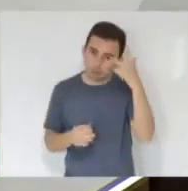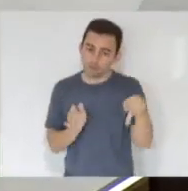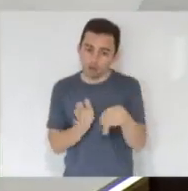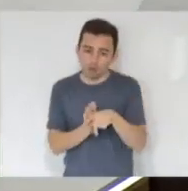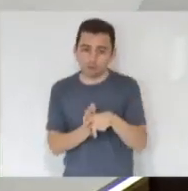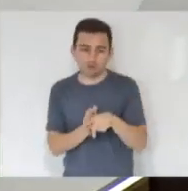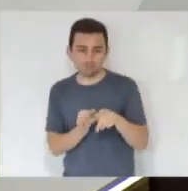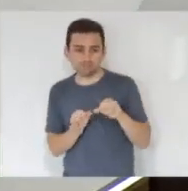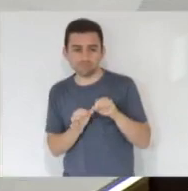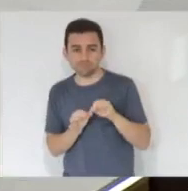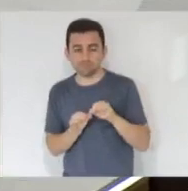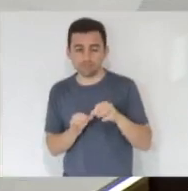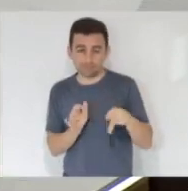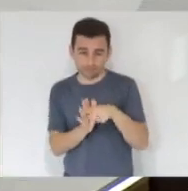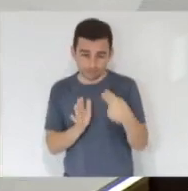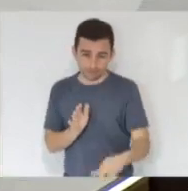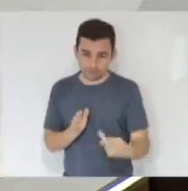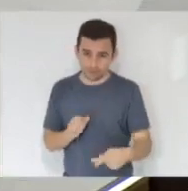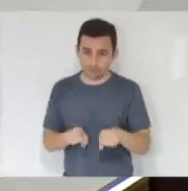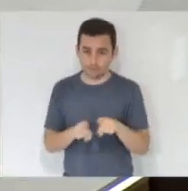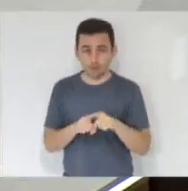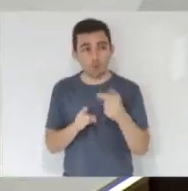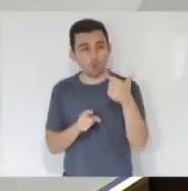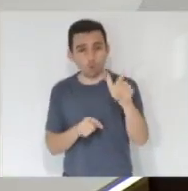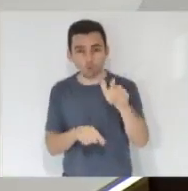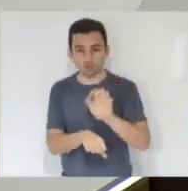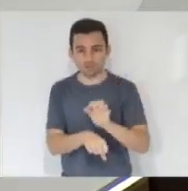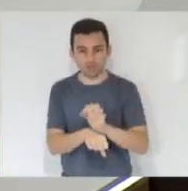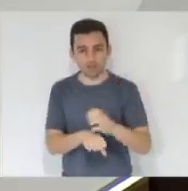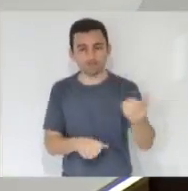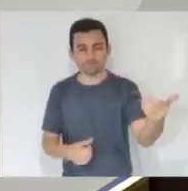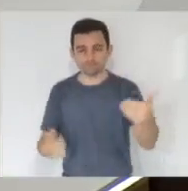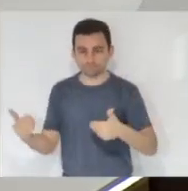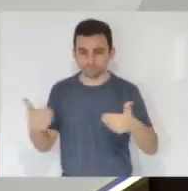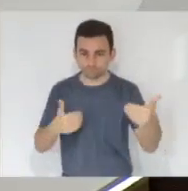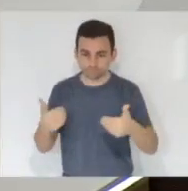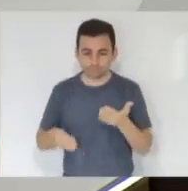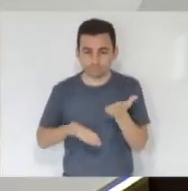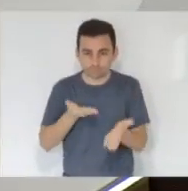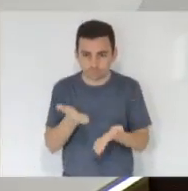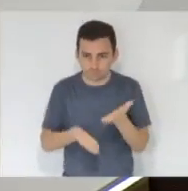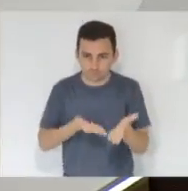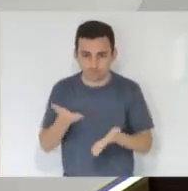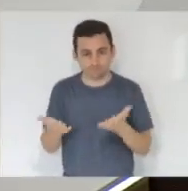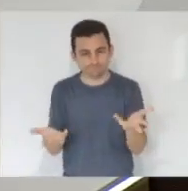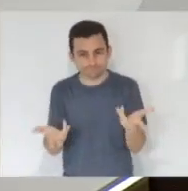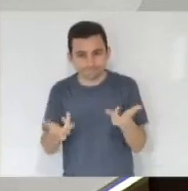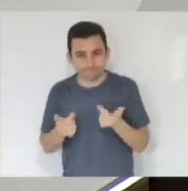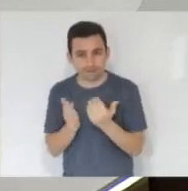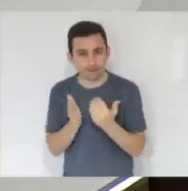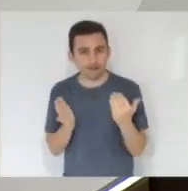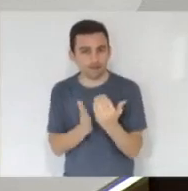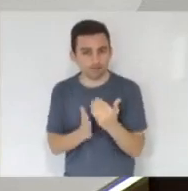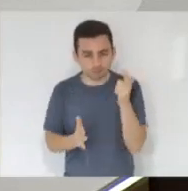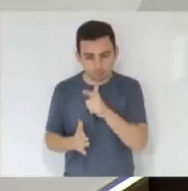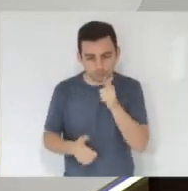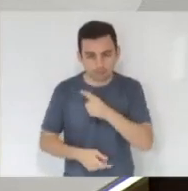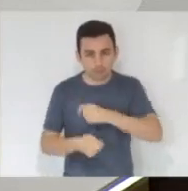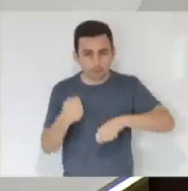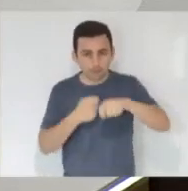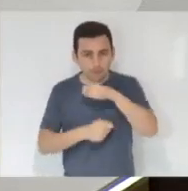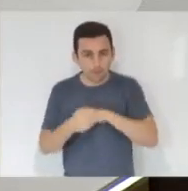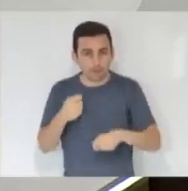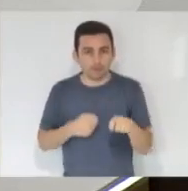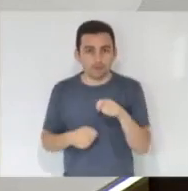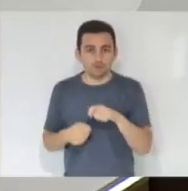turista exterior, o turista que vem de outros estados, para poder tratar bem esse povo, atrair mais gente e gerar riqueza. O turismo de Santa